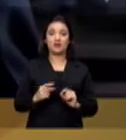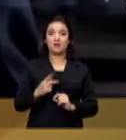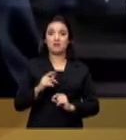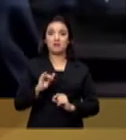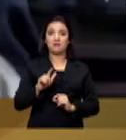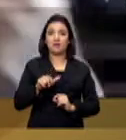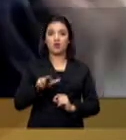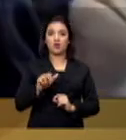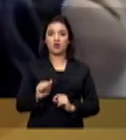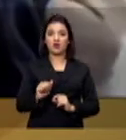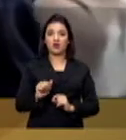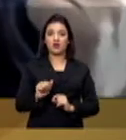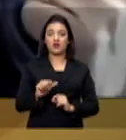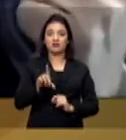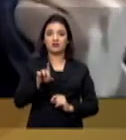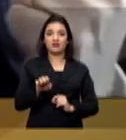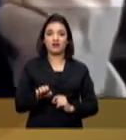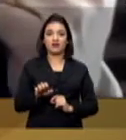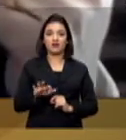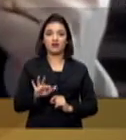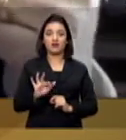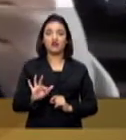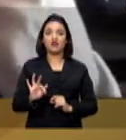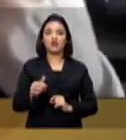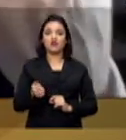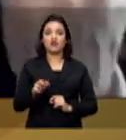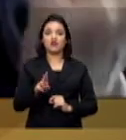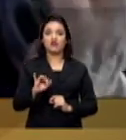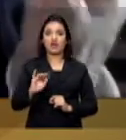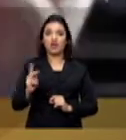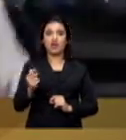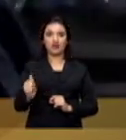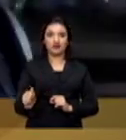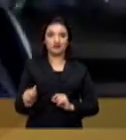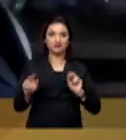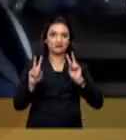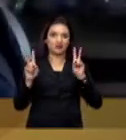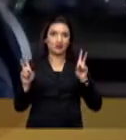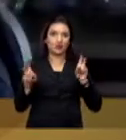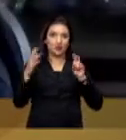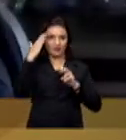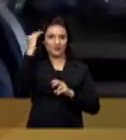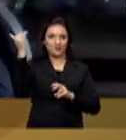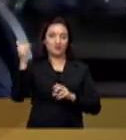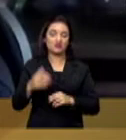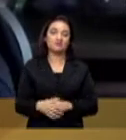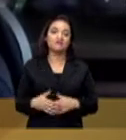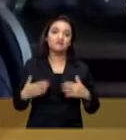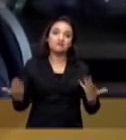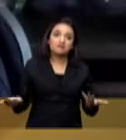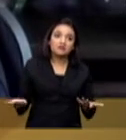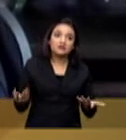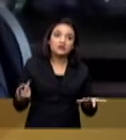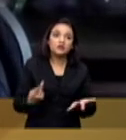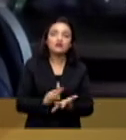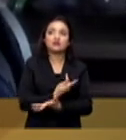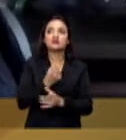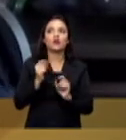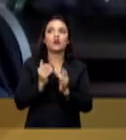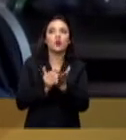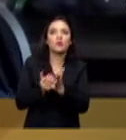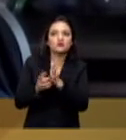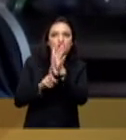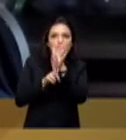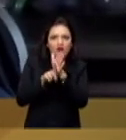de farinha. Esse episódio motivou uma investigação mais ampla, com